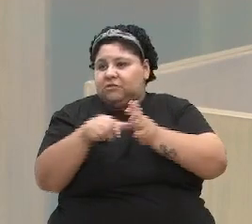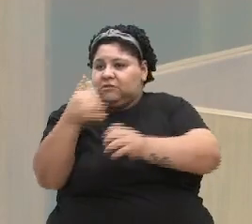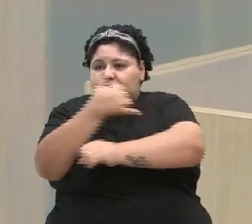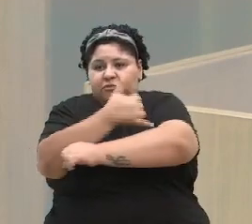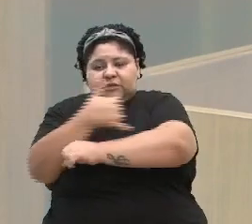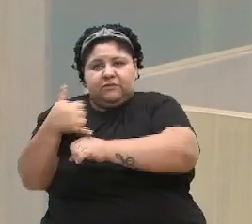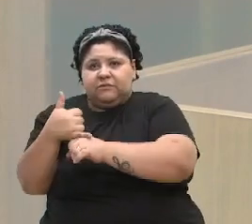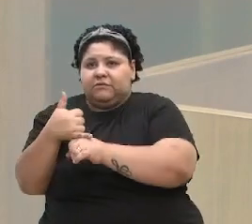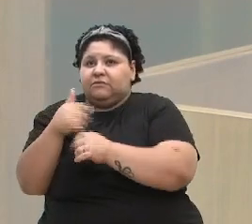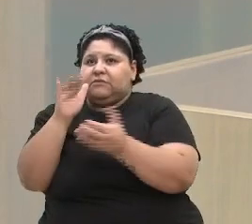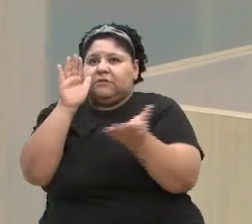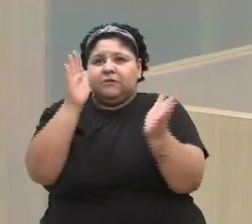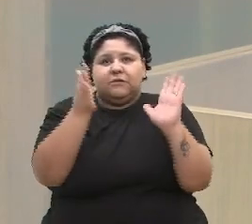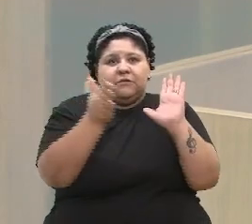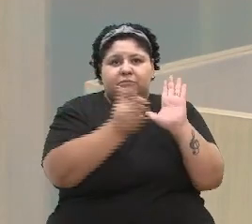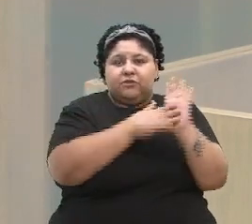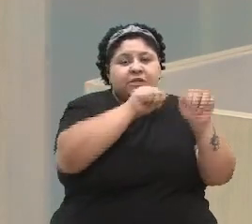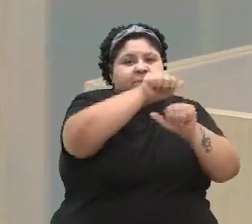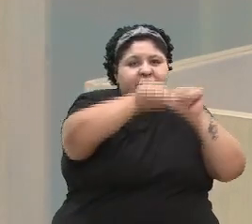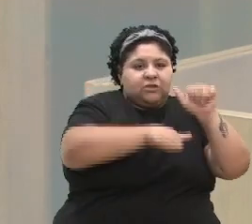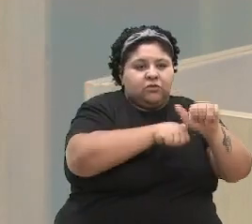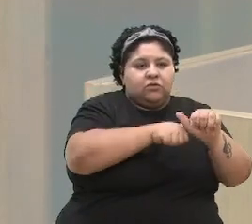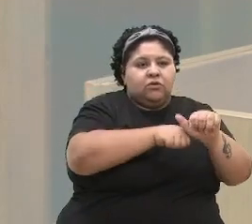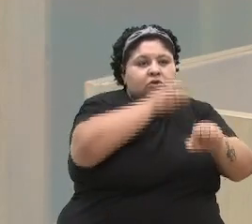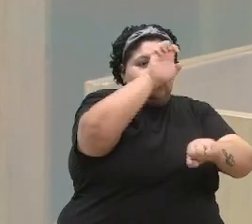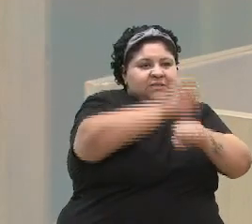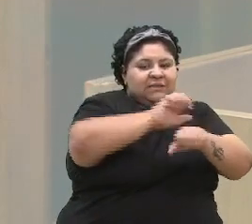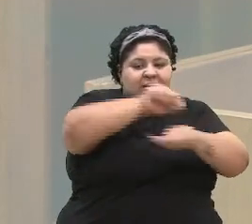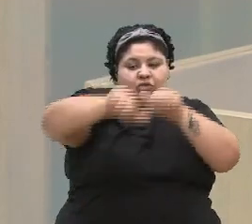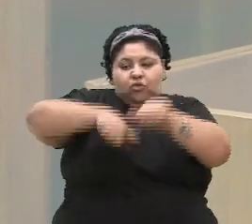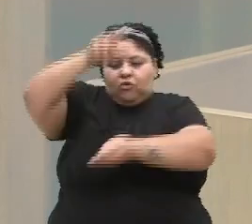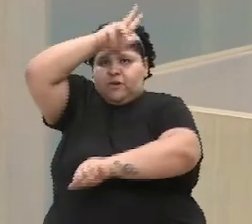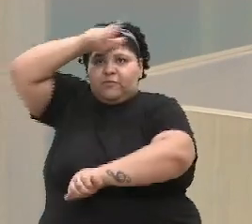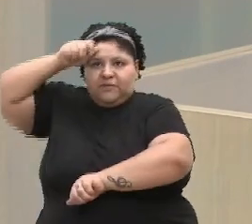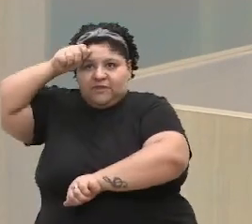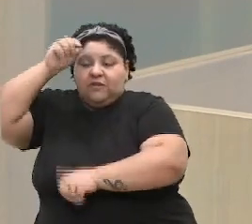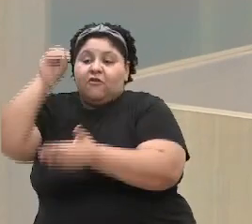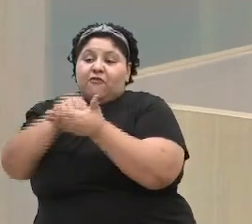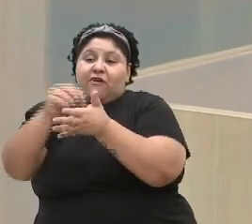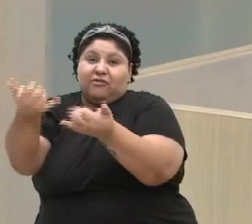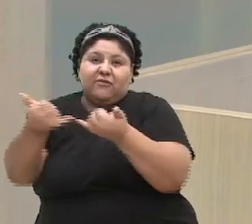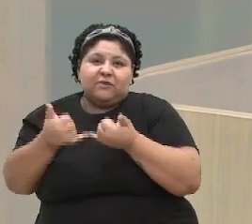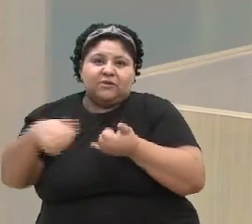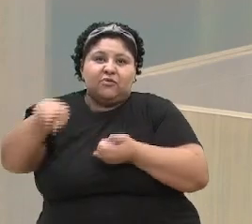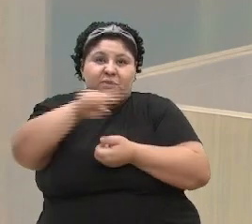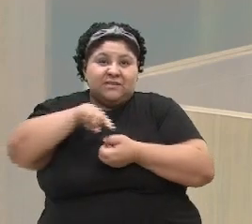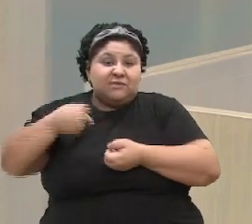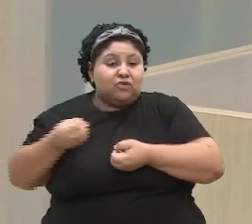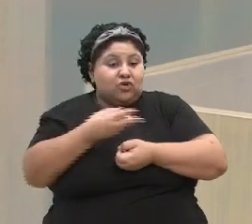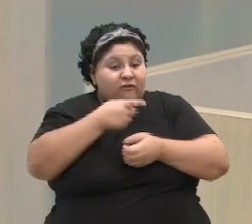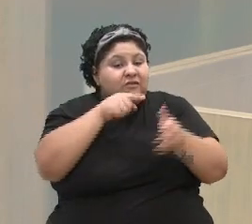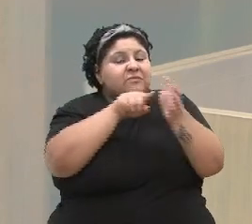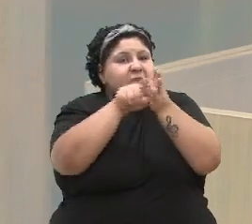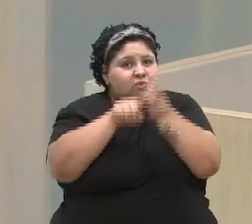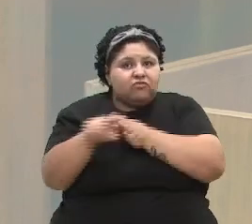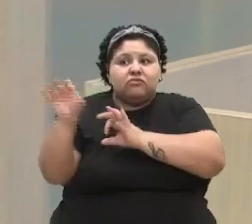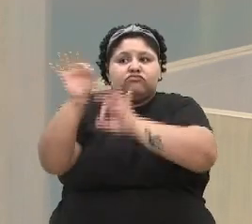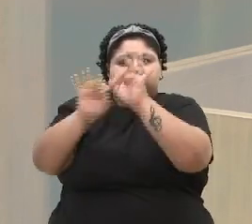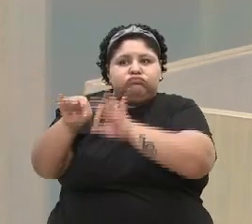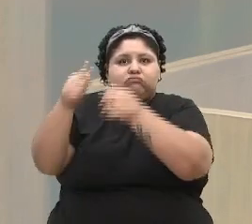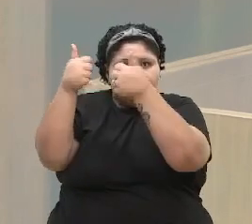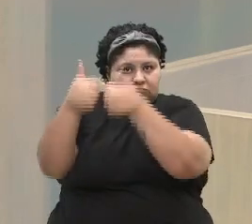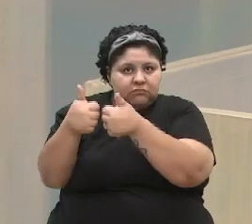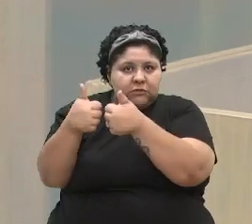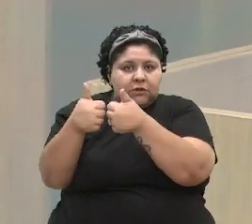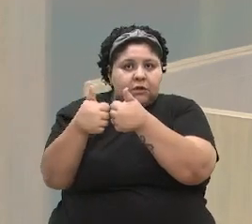outorga estadual para o município, a gente carece de informações. Então, acho que são 19 perguntas muito bem elaboradas, como eu disse,